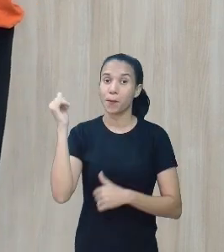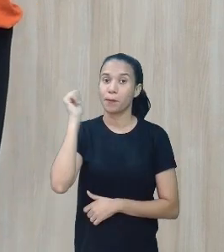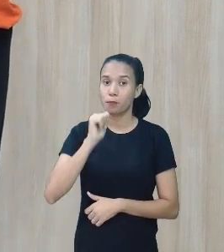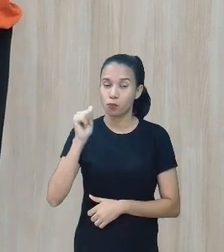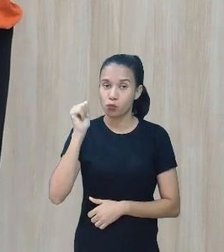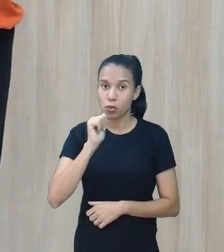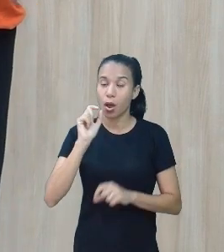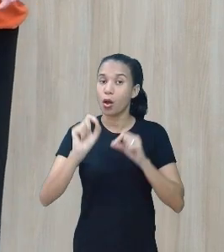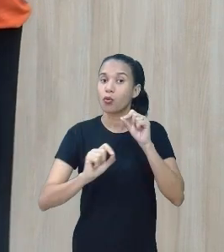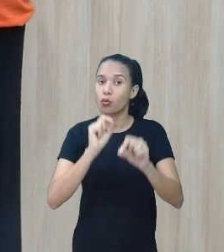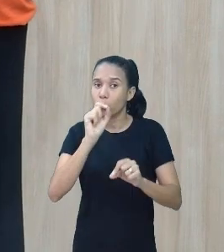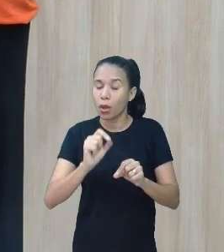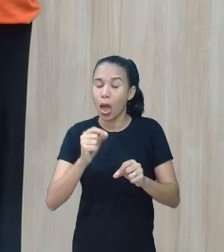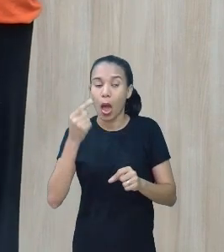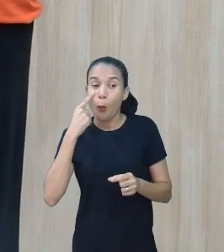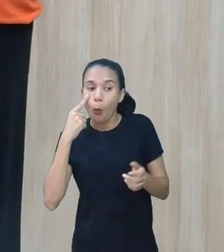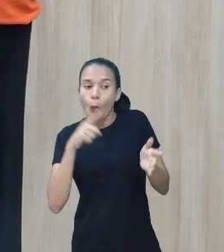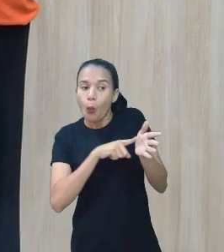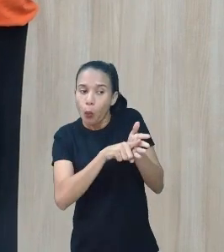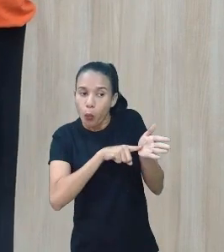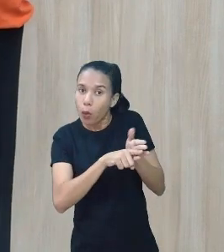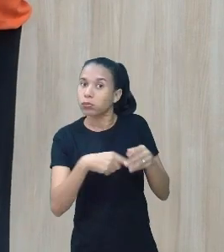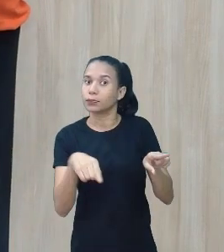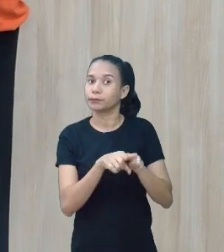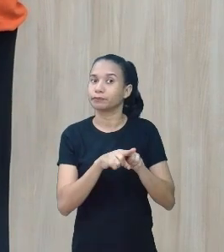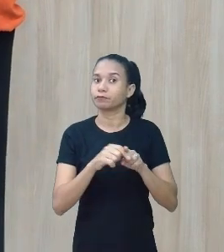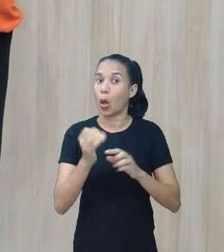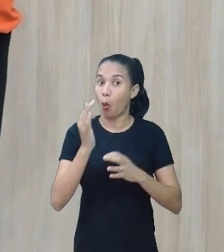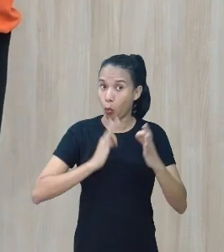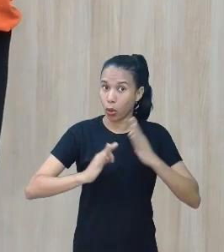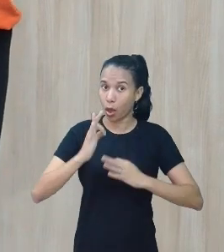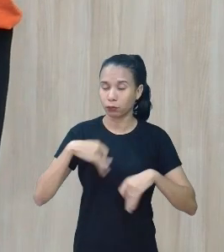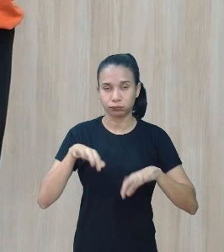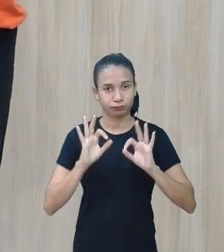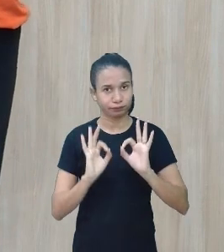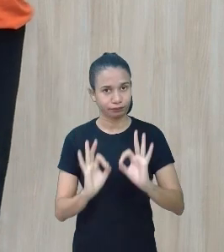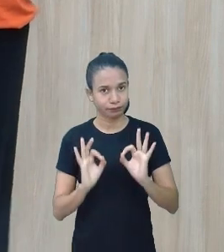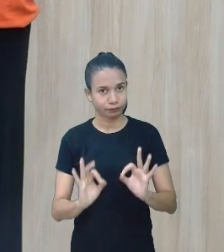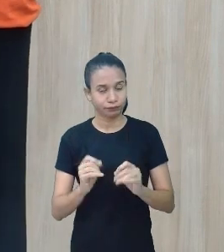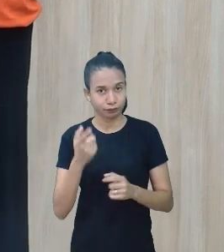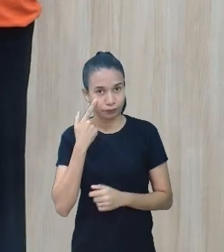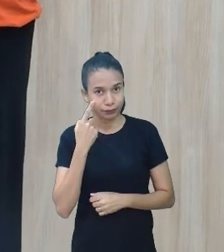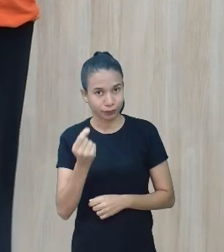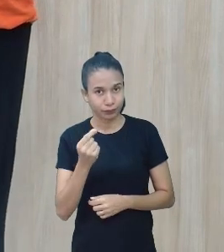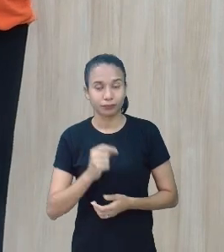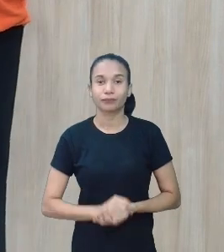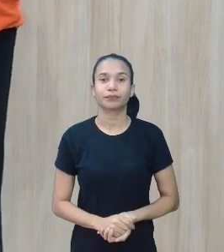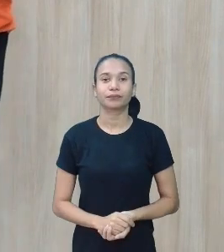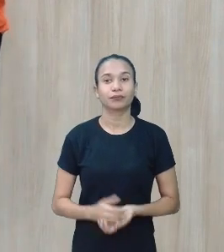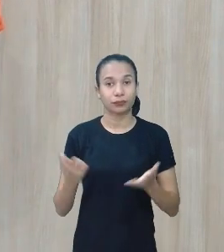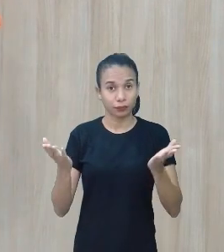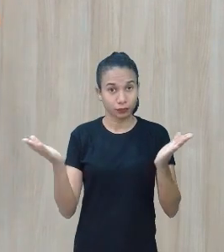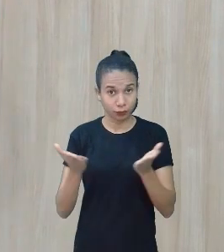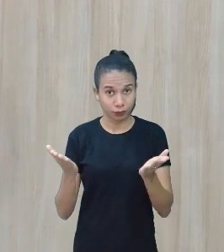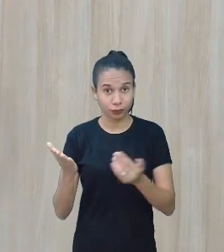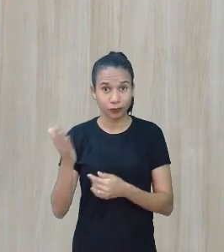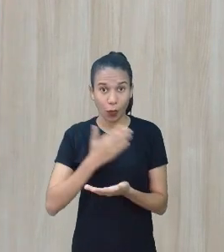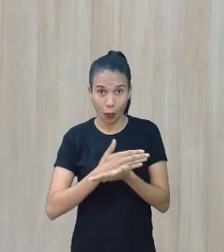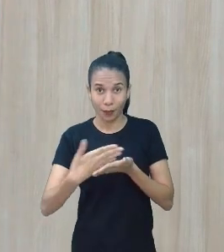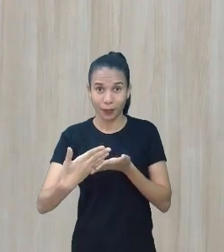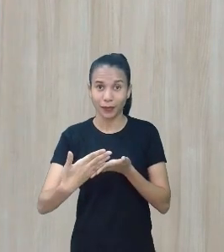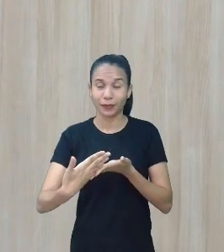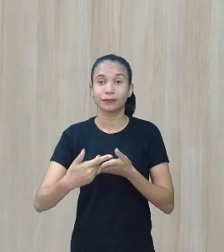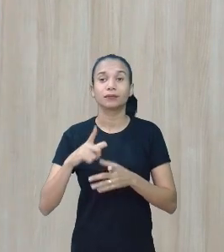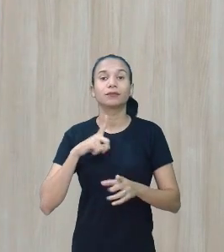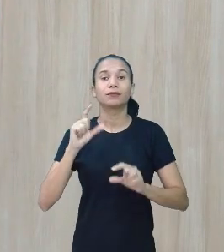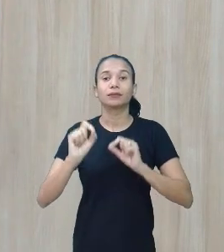a questão da prevenção, a questão do cuidado, certo? Se liguem aí. Vamos começar hoje